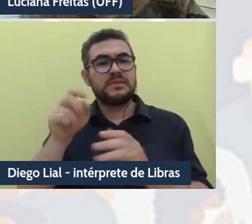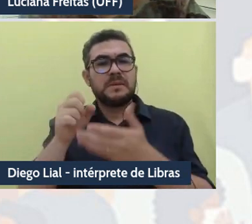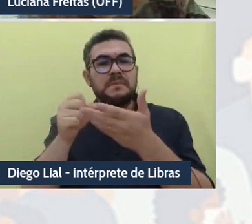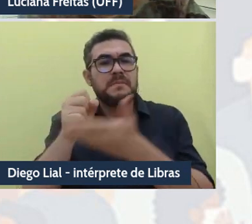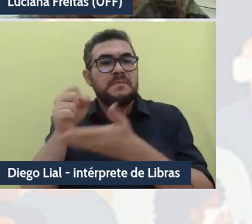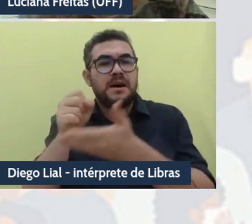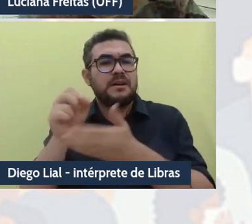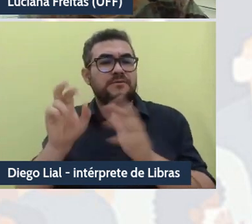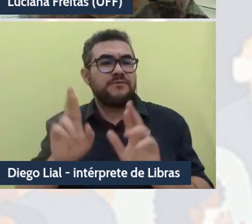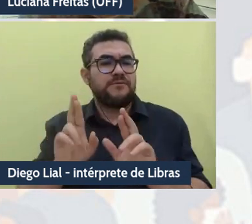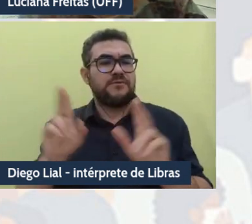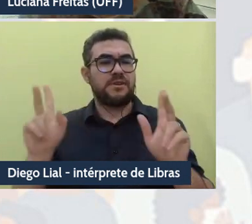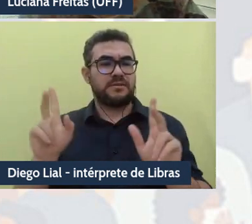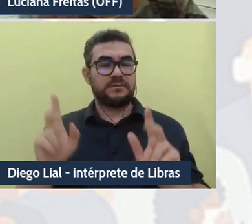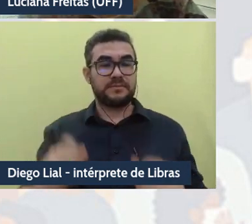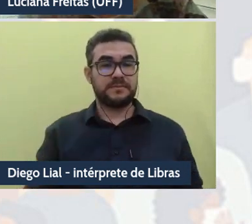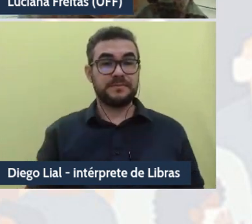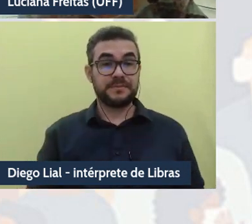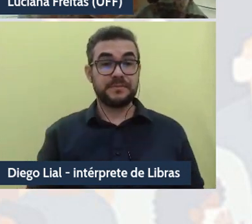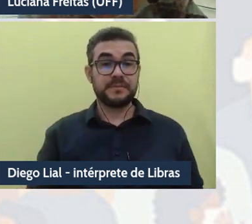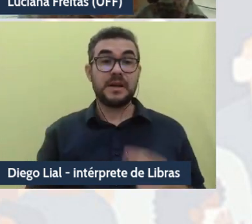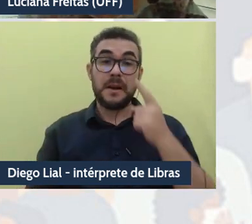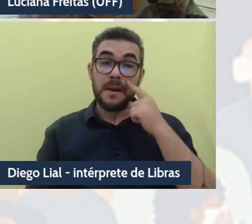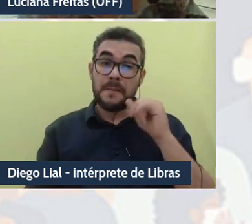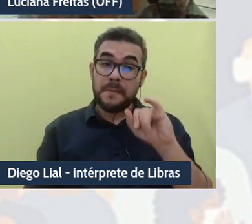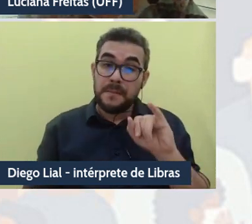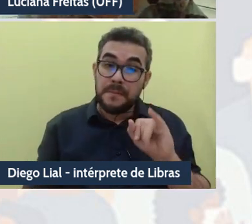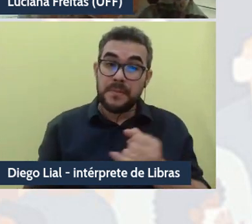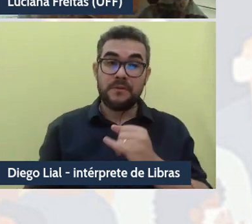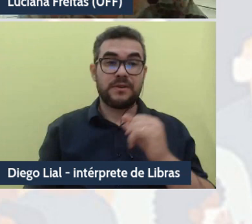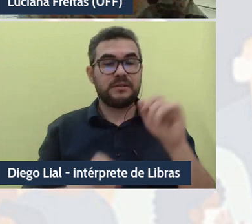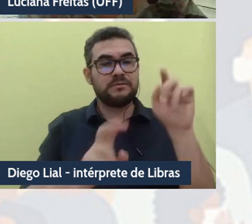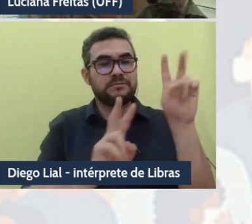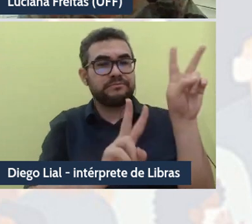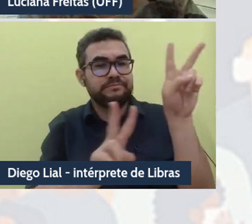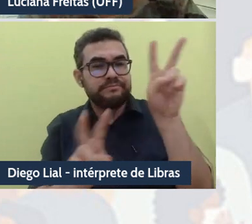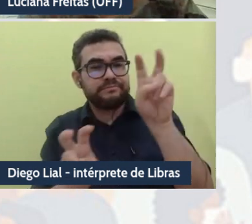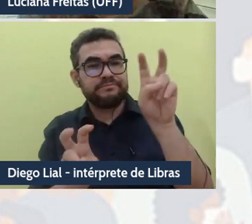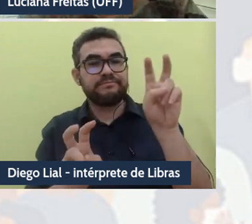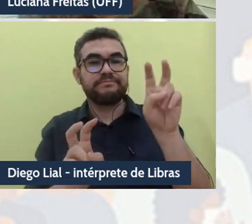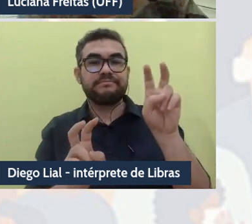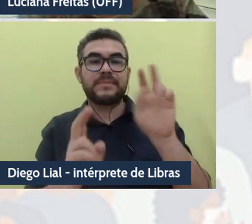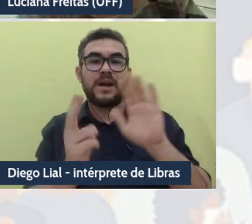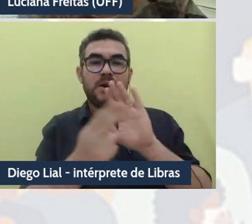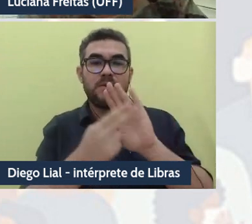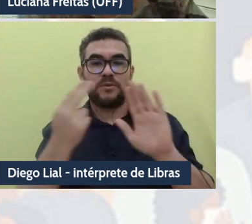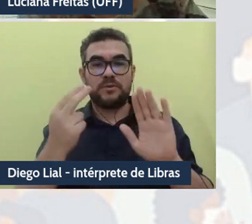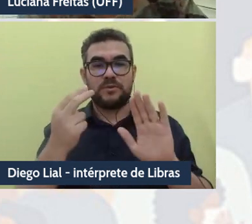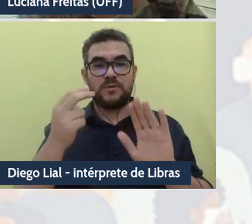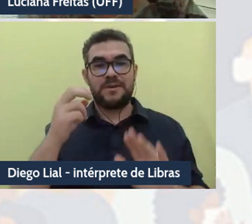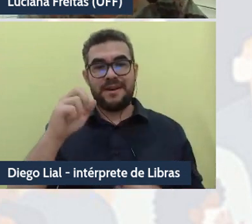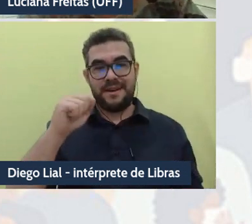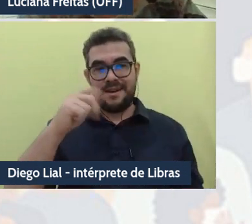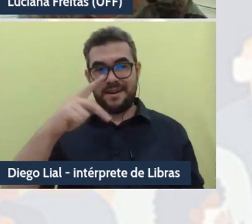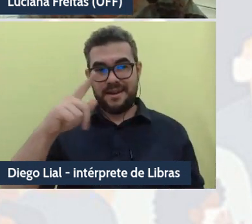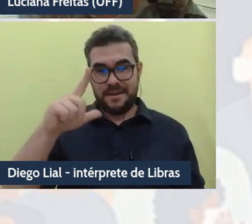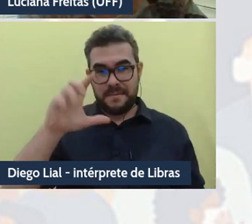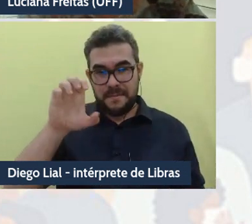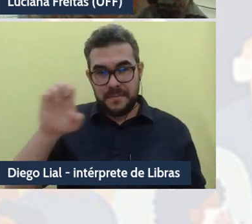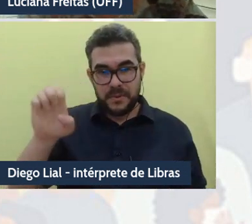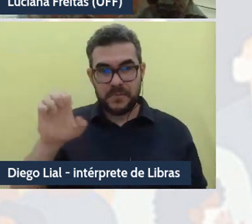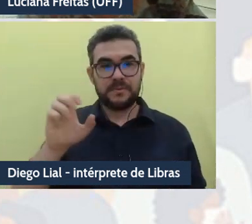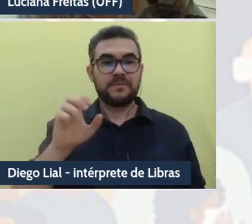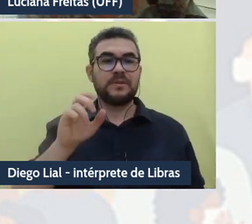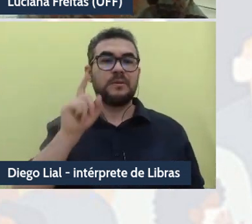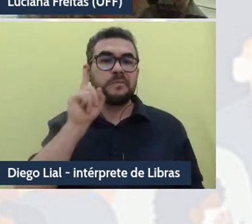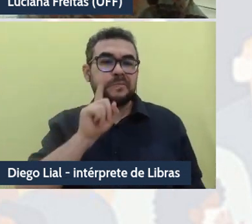E aí eu tomo uma fala do Michael Apple, curriculista estadunidense, que diz que o currículo nacional é um